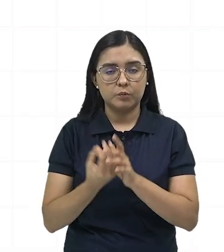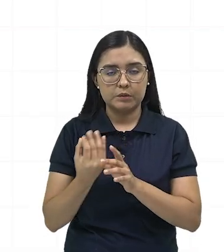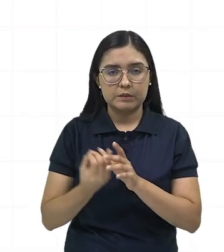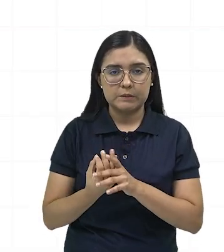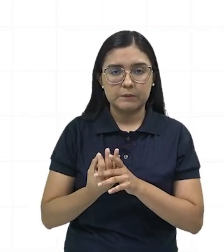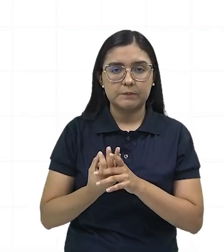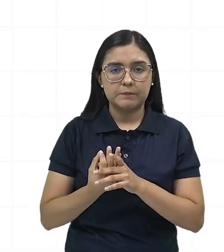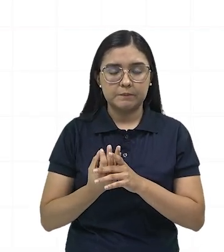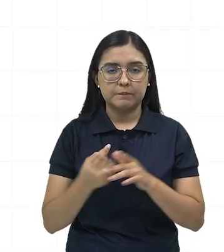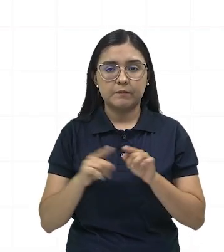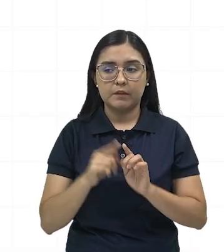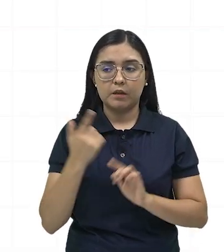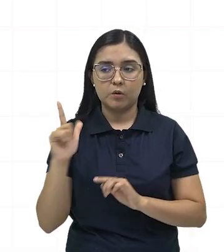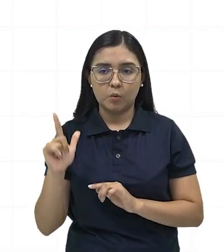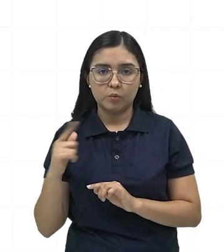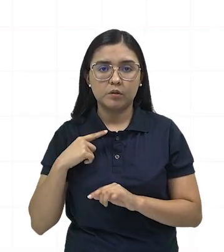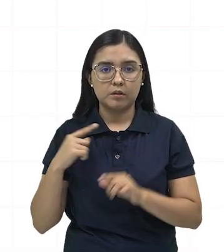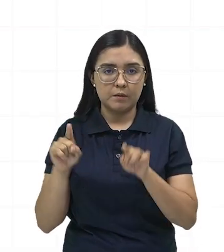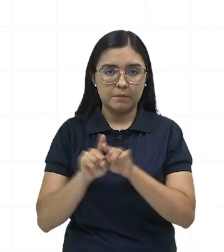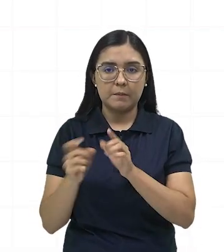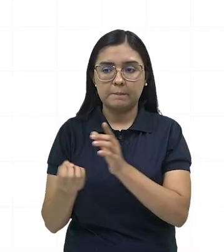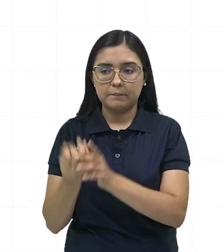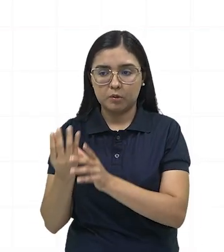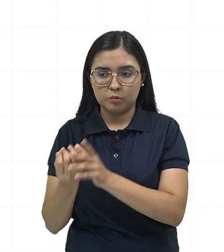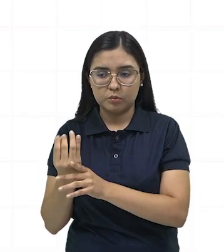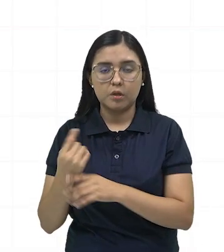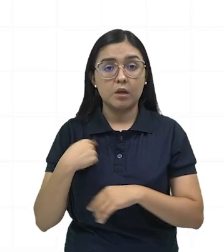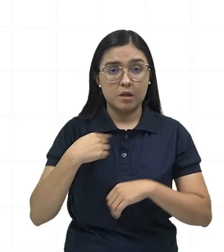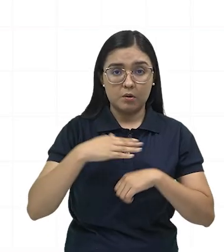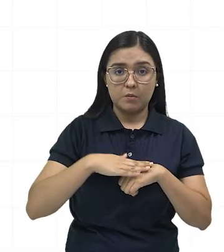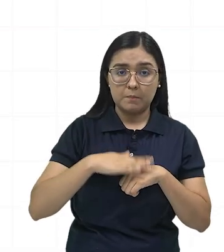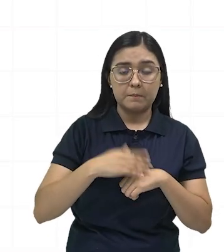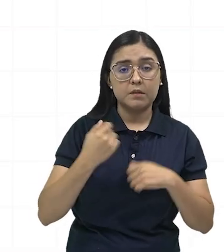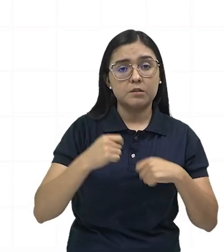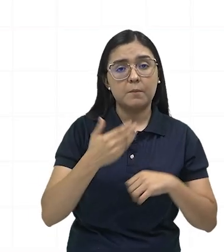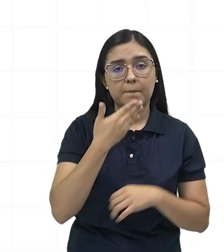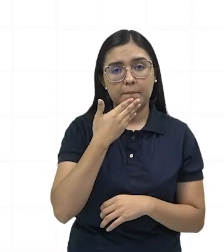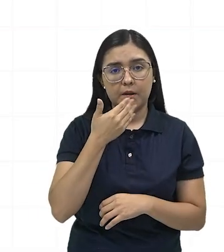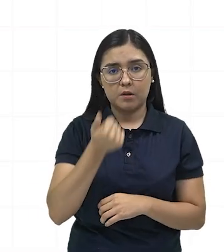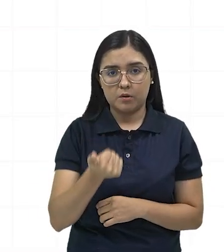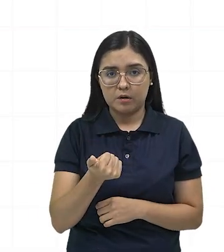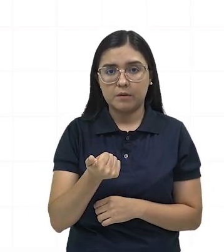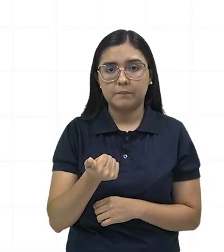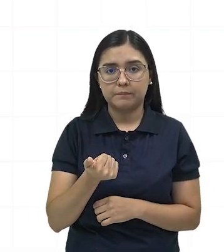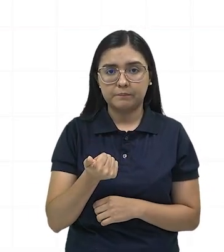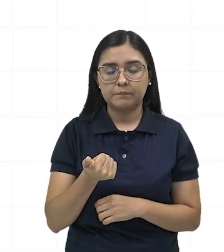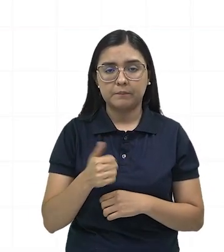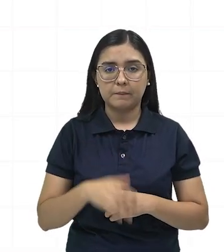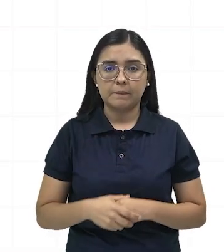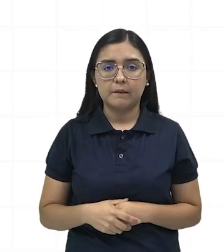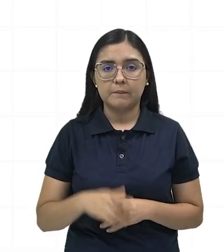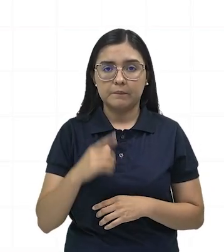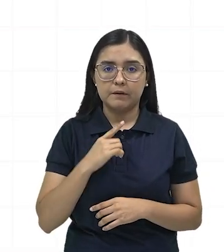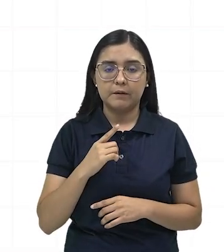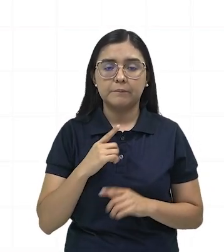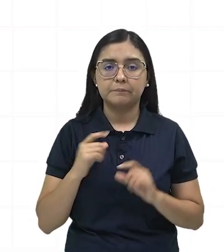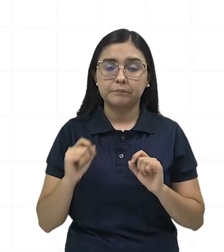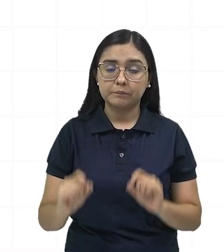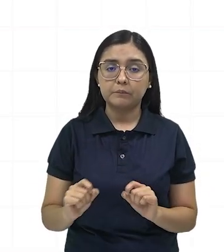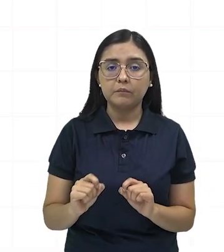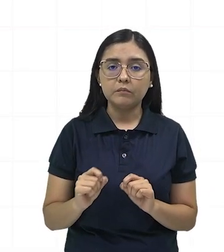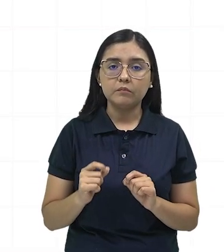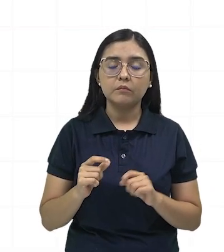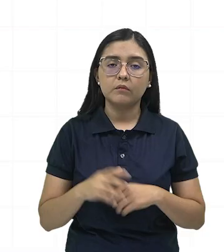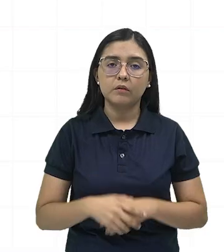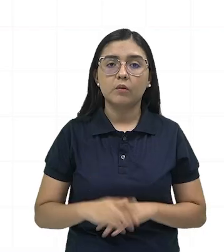uma concorrência, eu preciso melhorar o meu produto, né, para poder entrar, né, em concorrência de fato